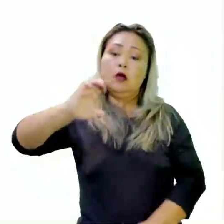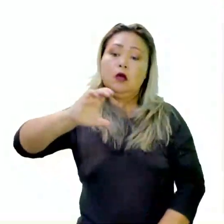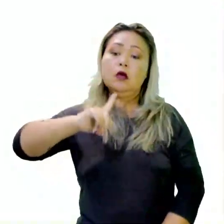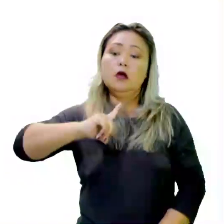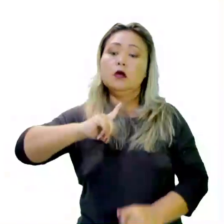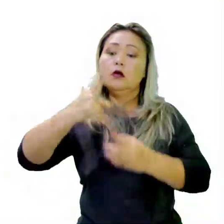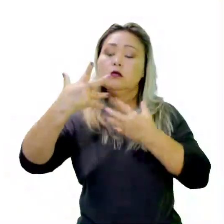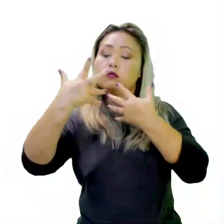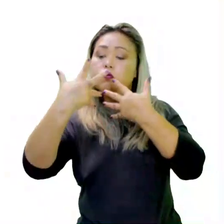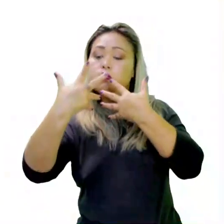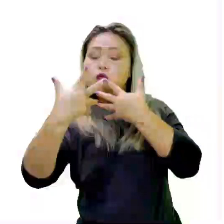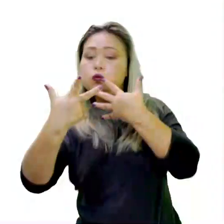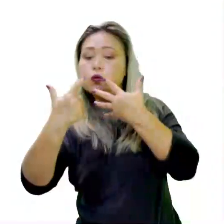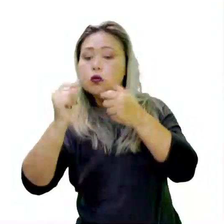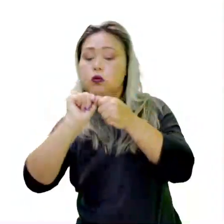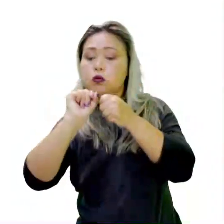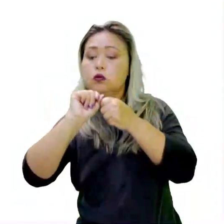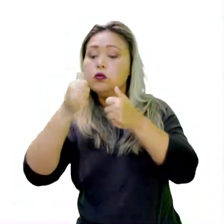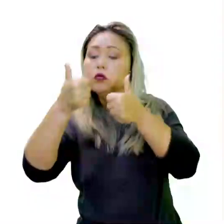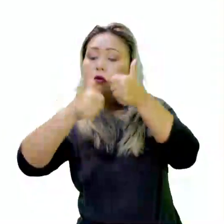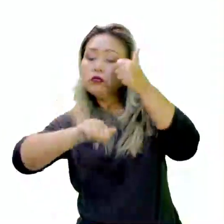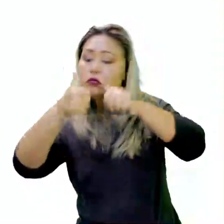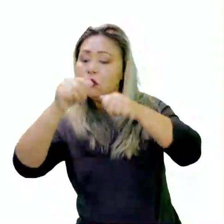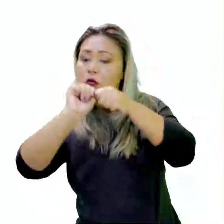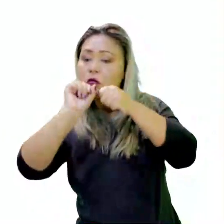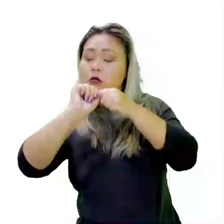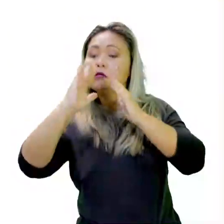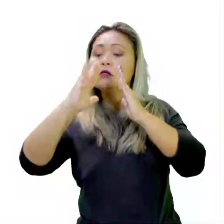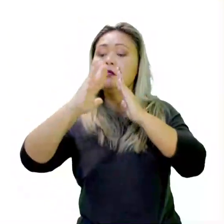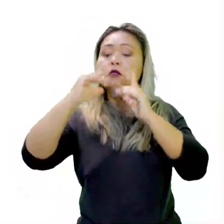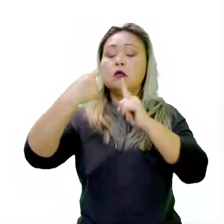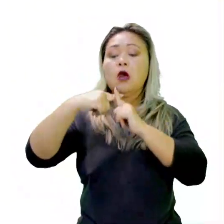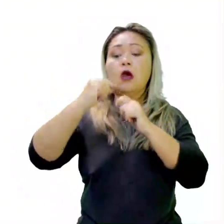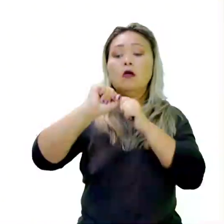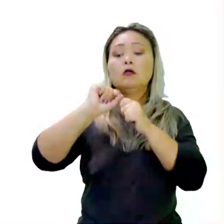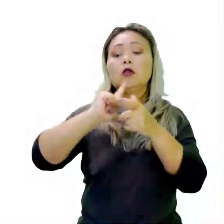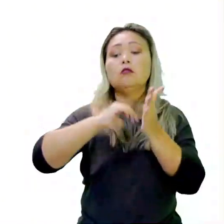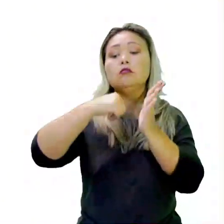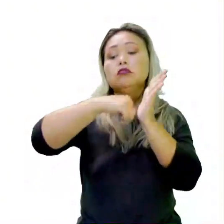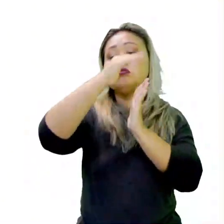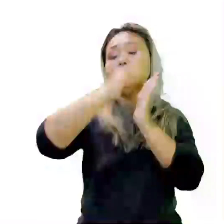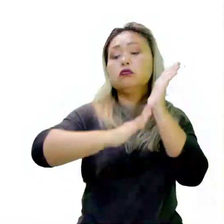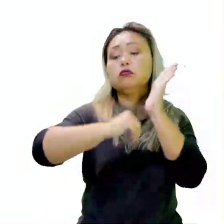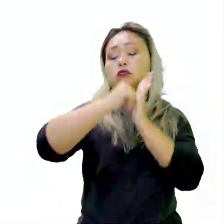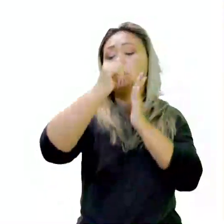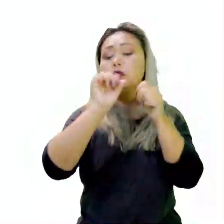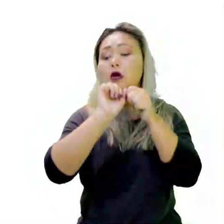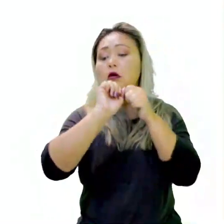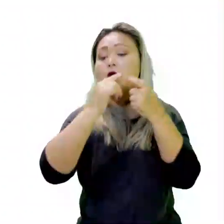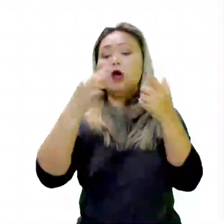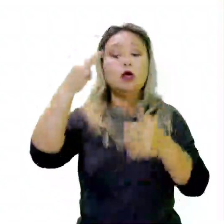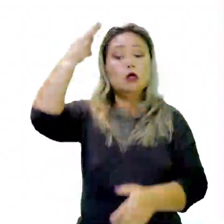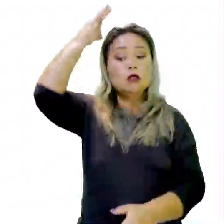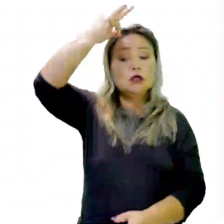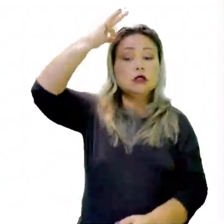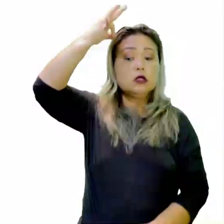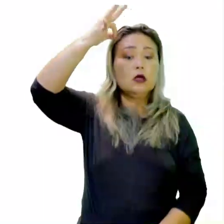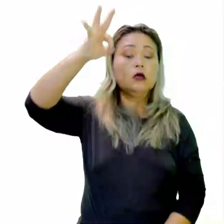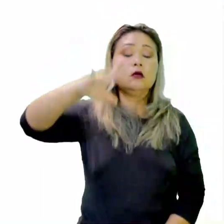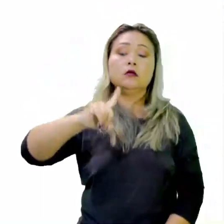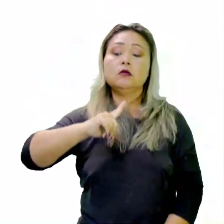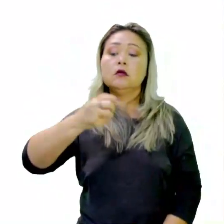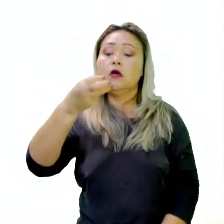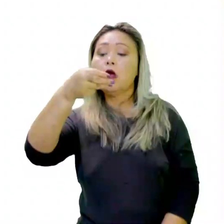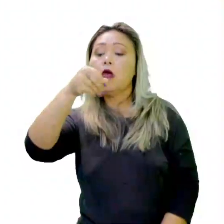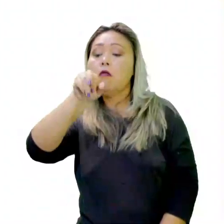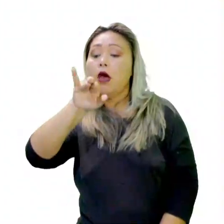era filtrado pela Igreja, né, professor? Então, Verdade. havia muita pintura, escultura dos santos, né? Representação de